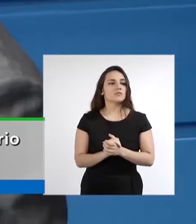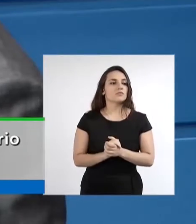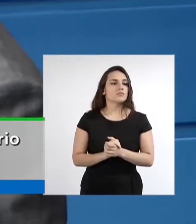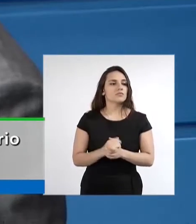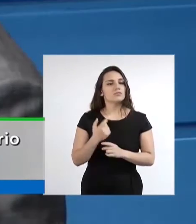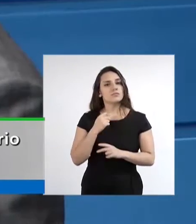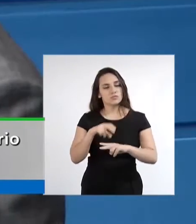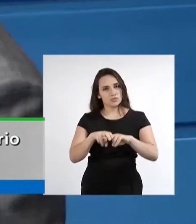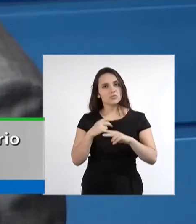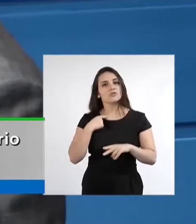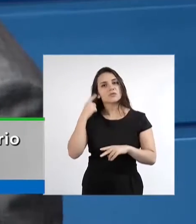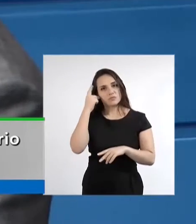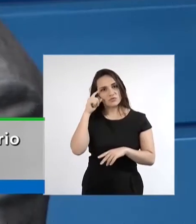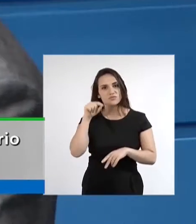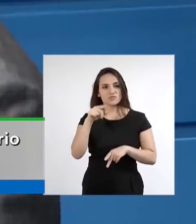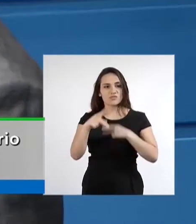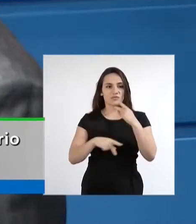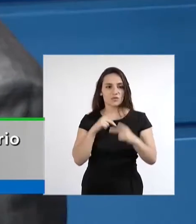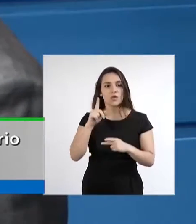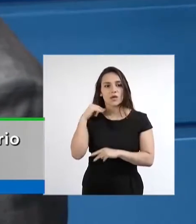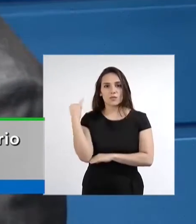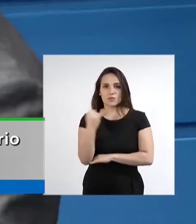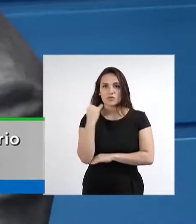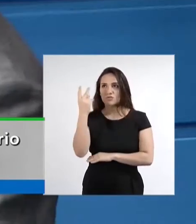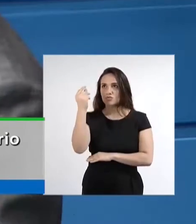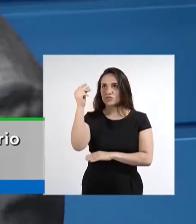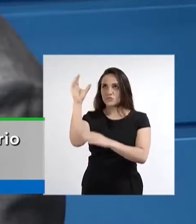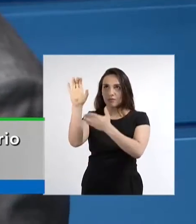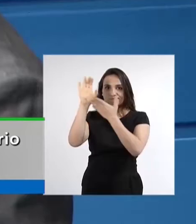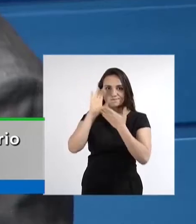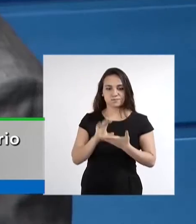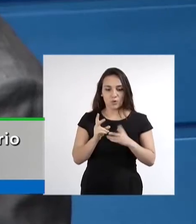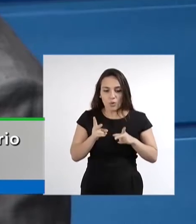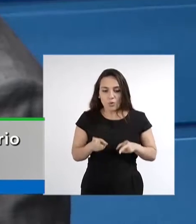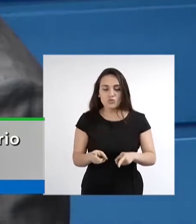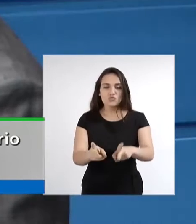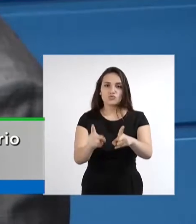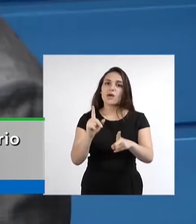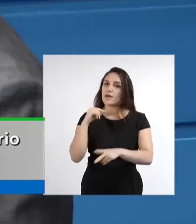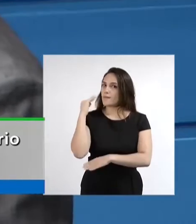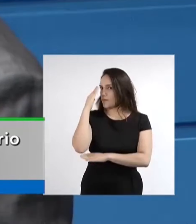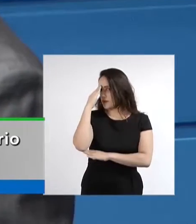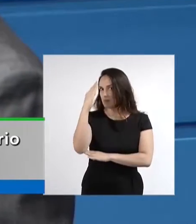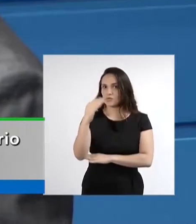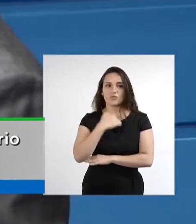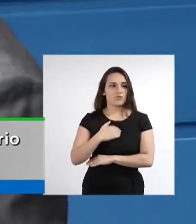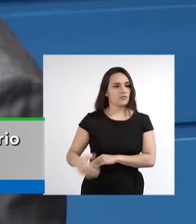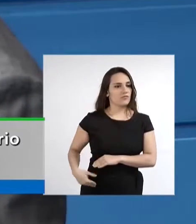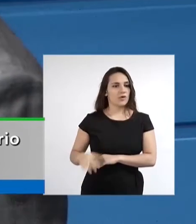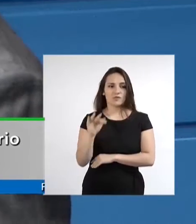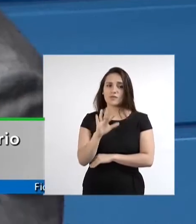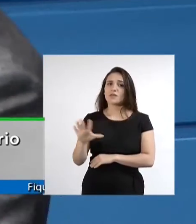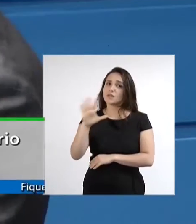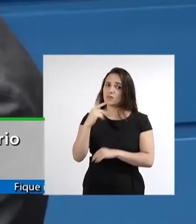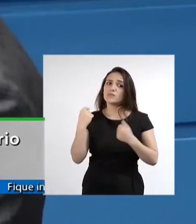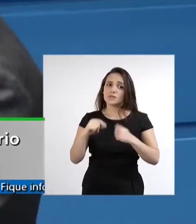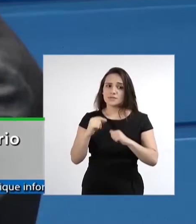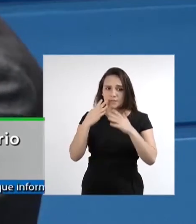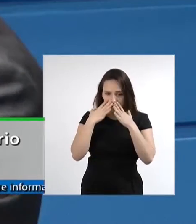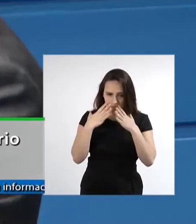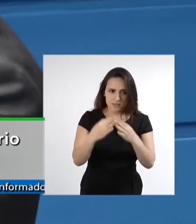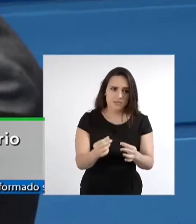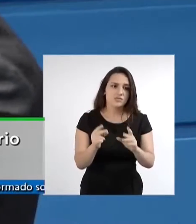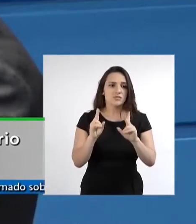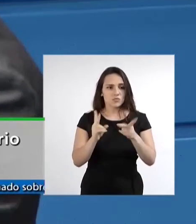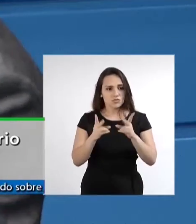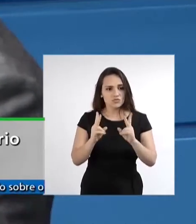Excelência e capitanear esse assunto do Estado é fundamental para poder fazer com que o governo federal se sensibilize, não é, e